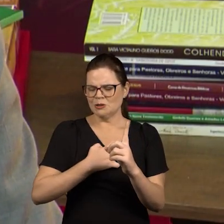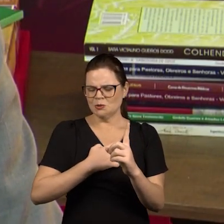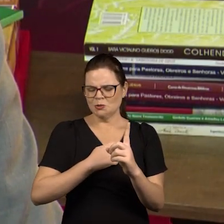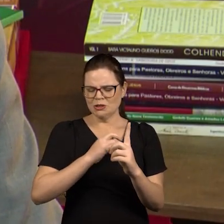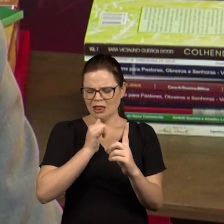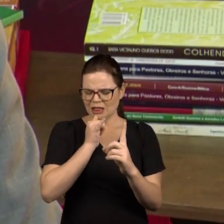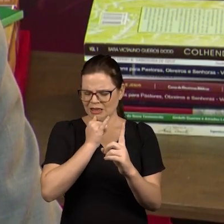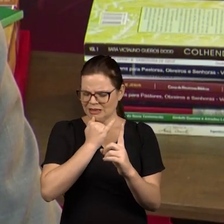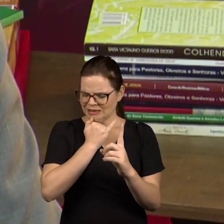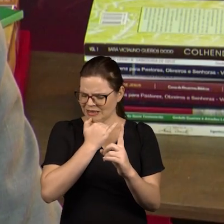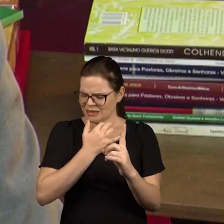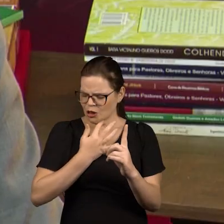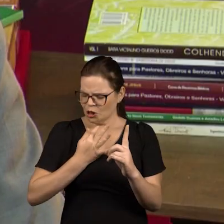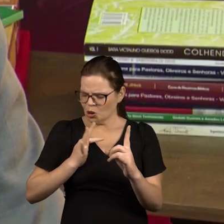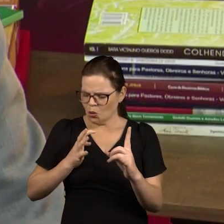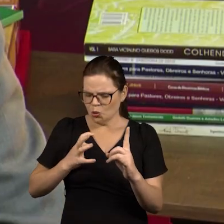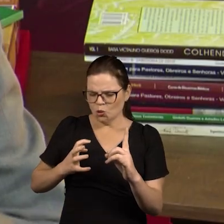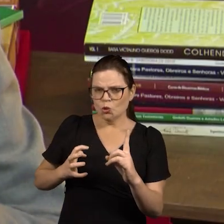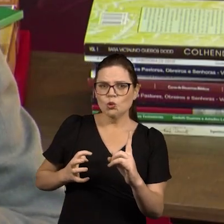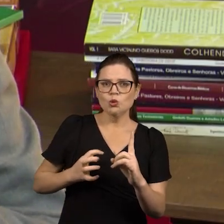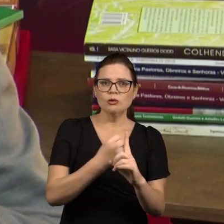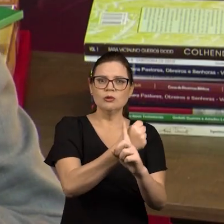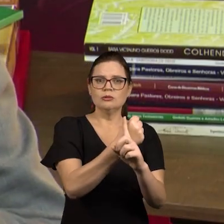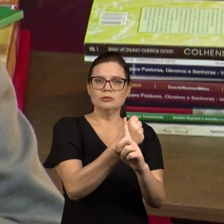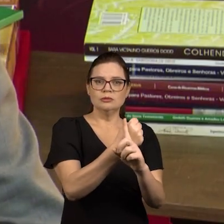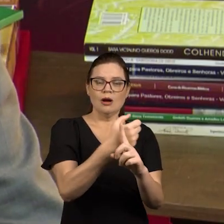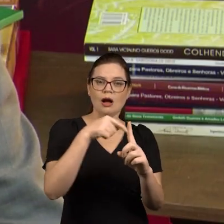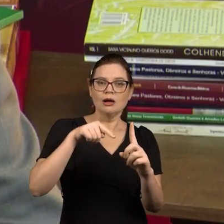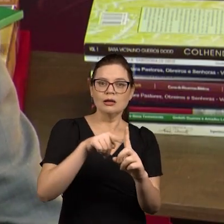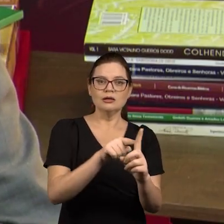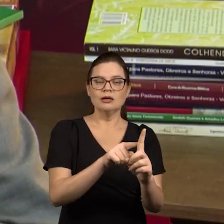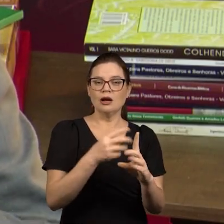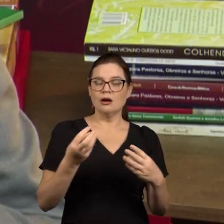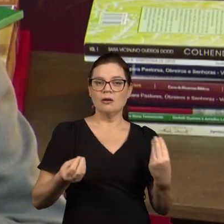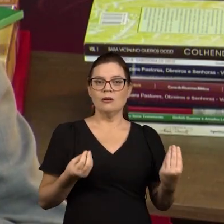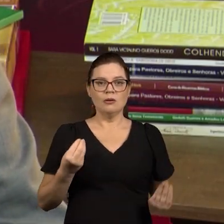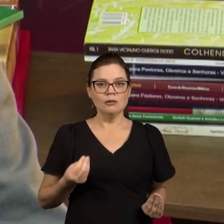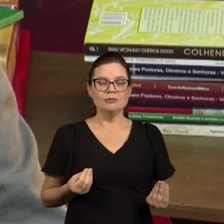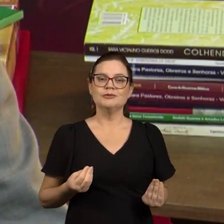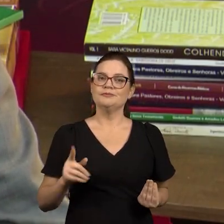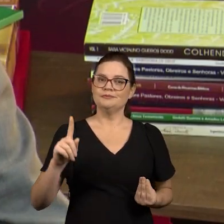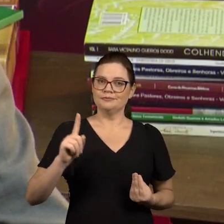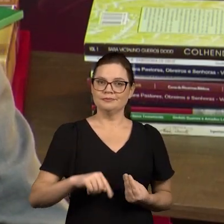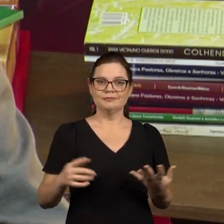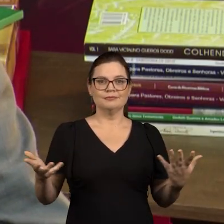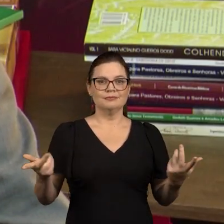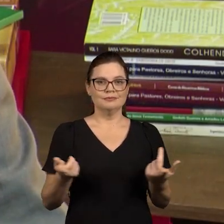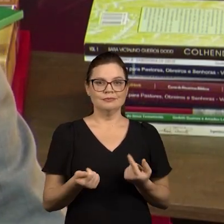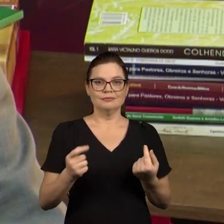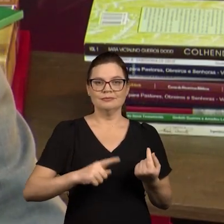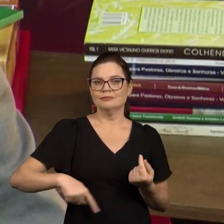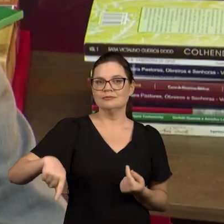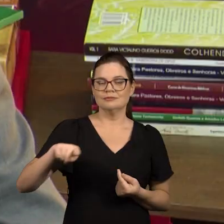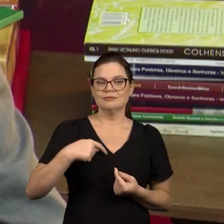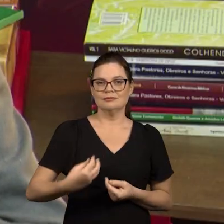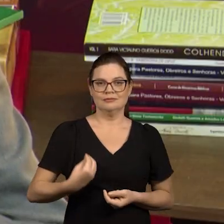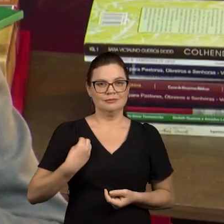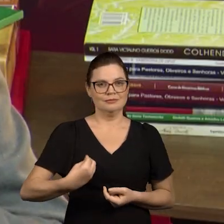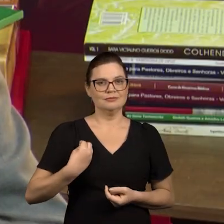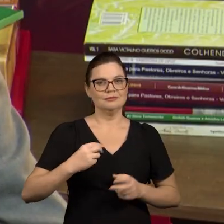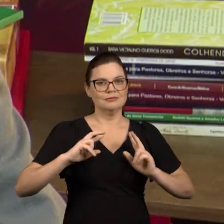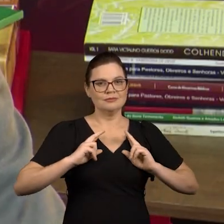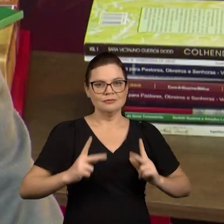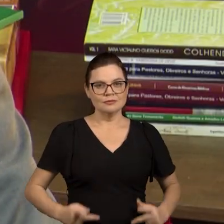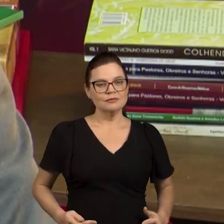tristeza, tudo isso, né? Então, é esse momento tão maravilhoso na vida do homem.